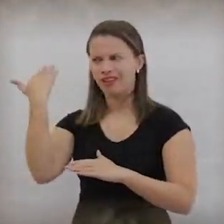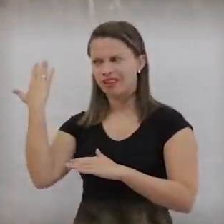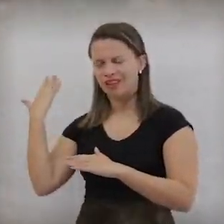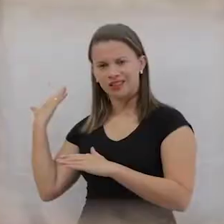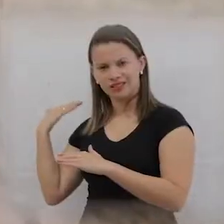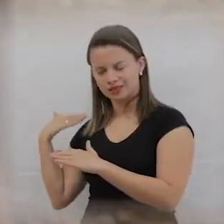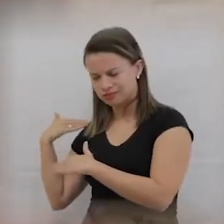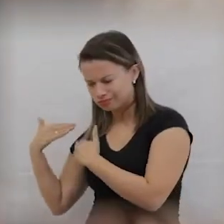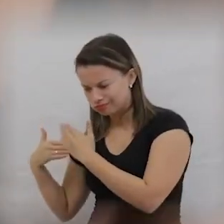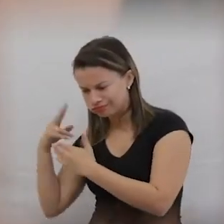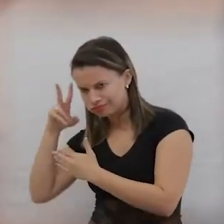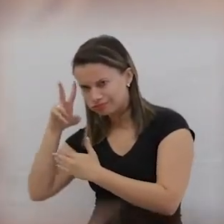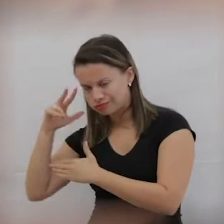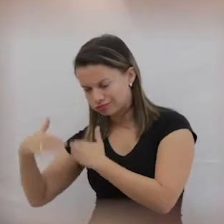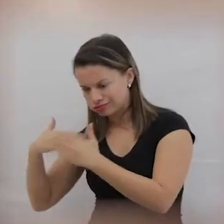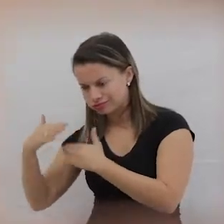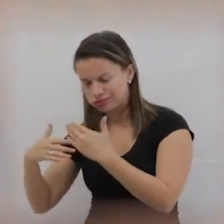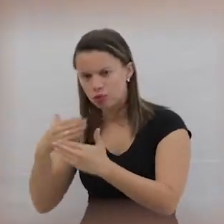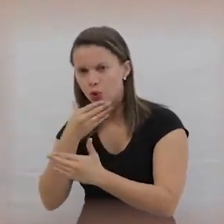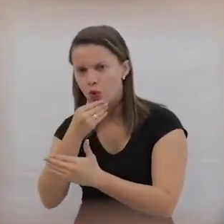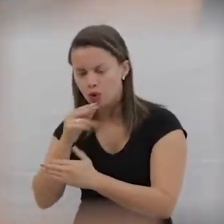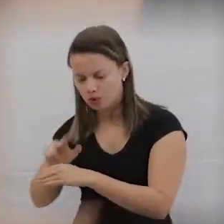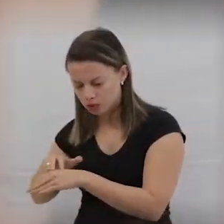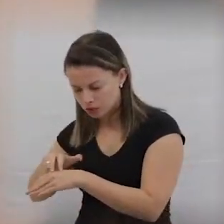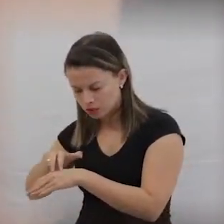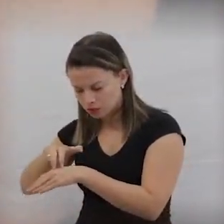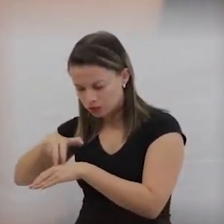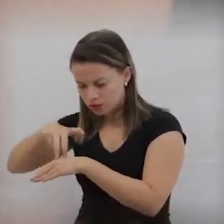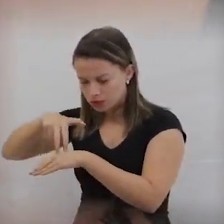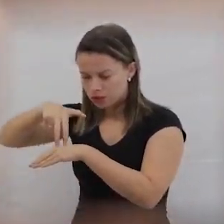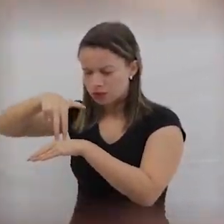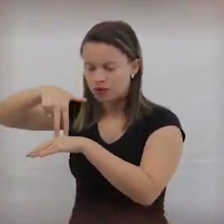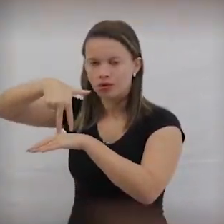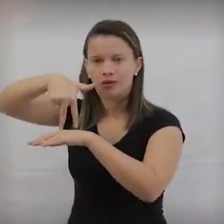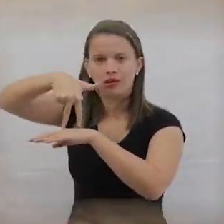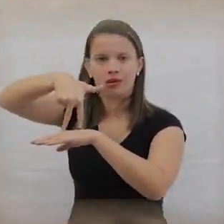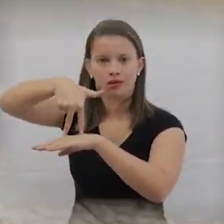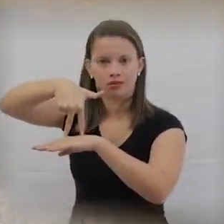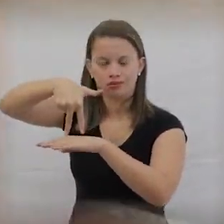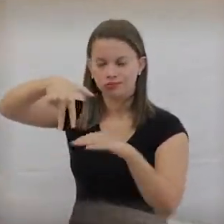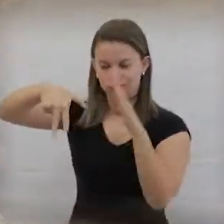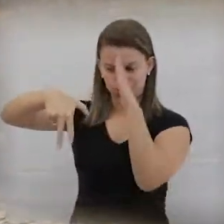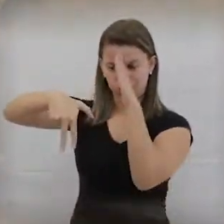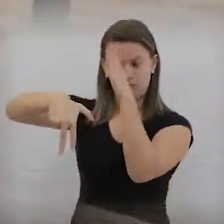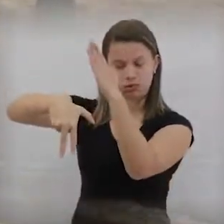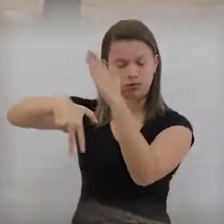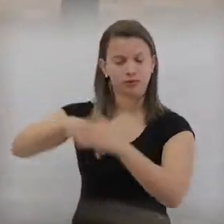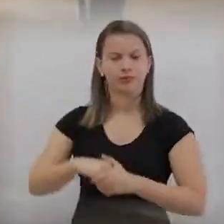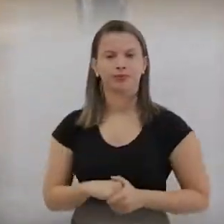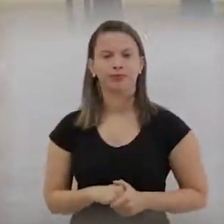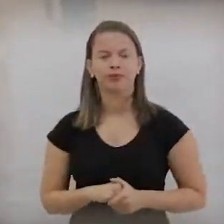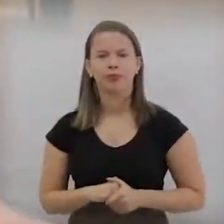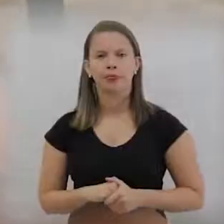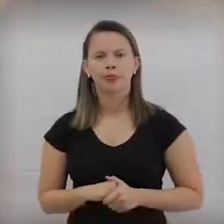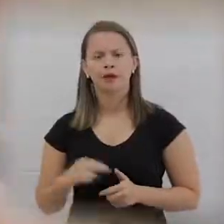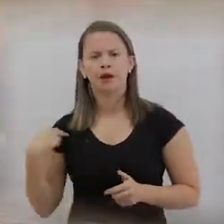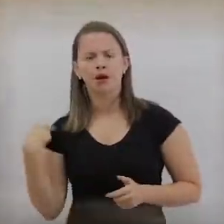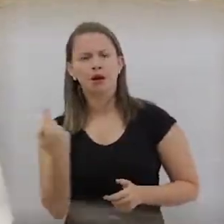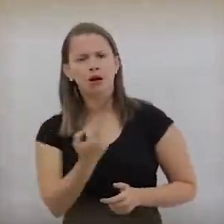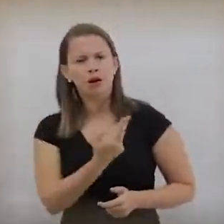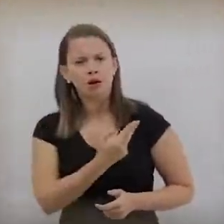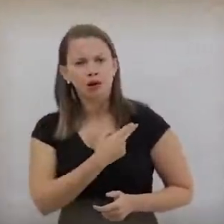desenvolvimento. A gente não é um monte de